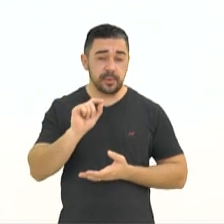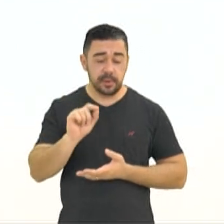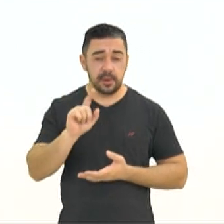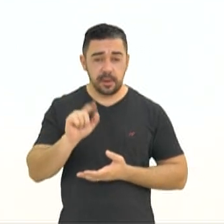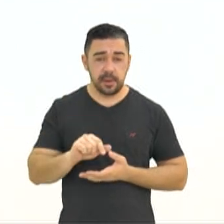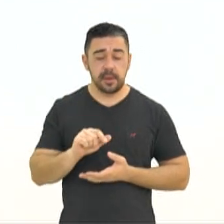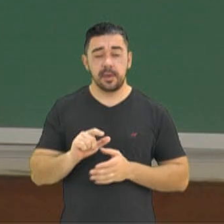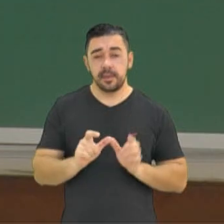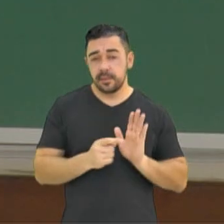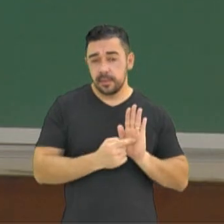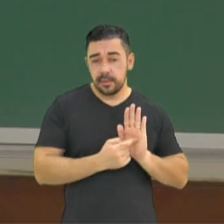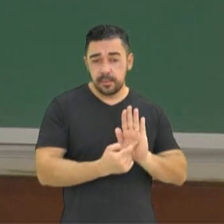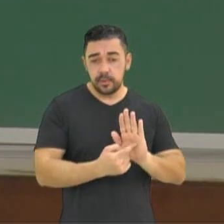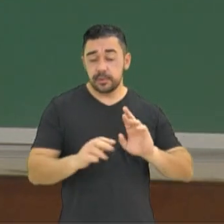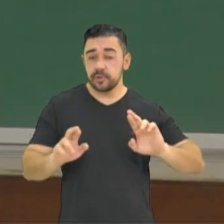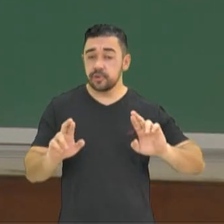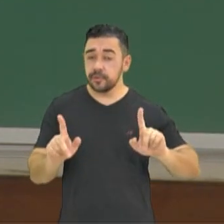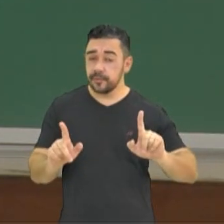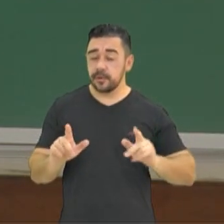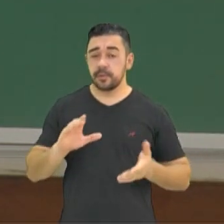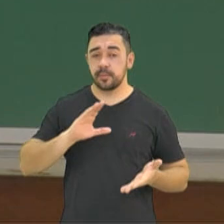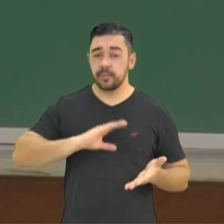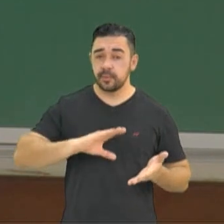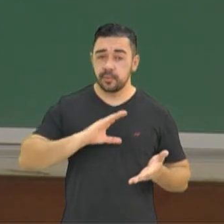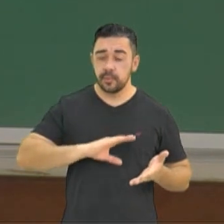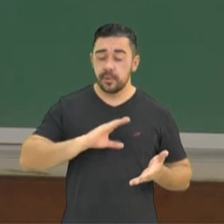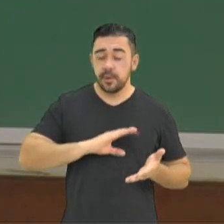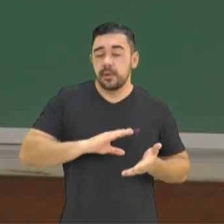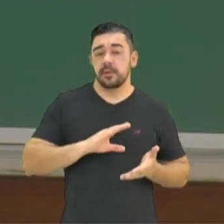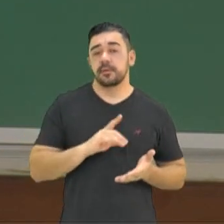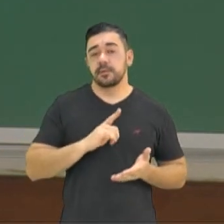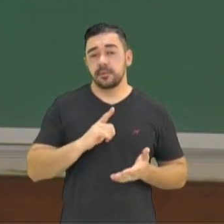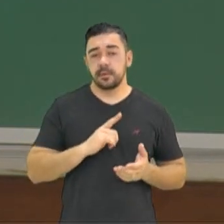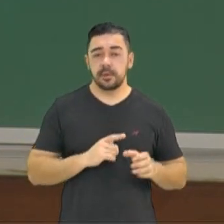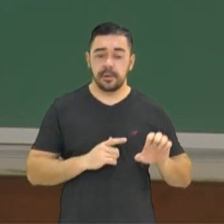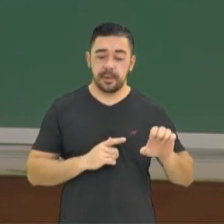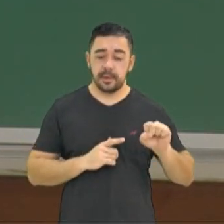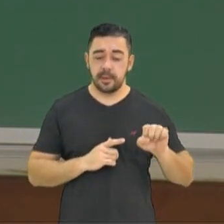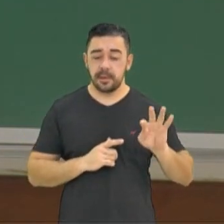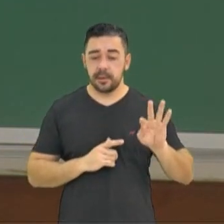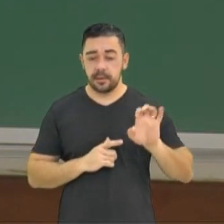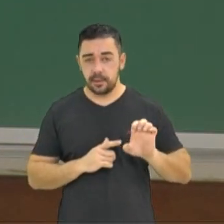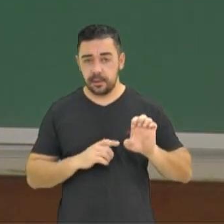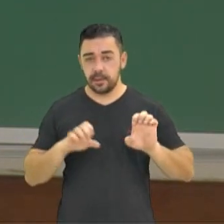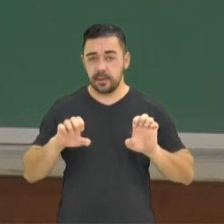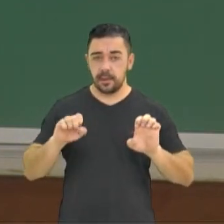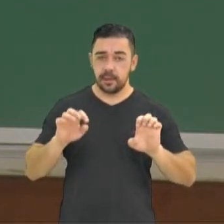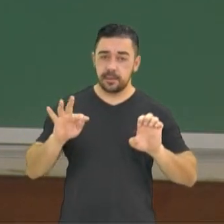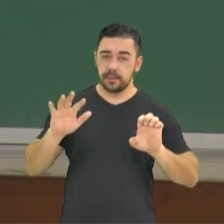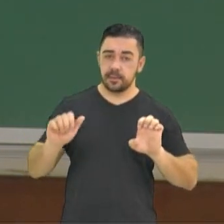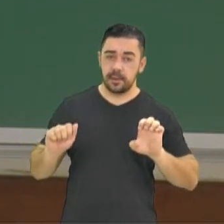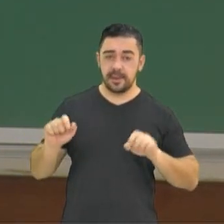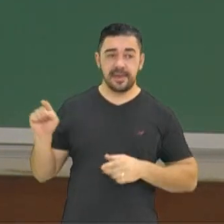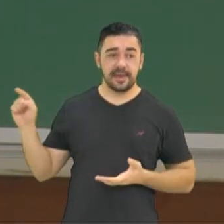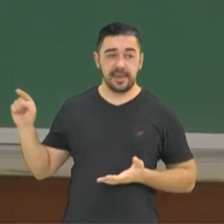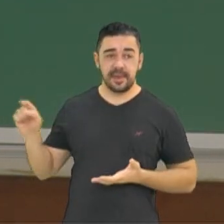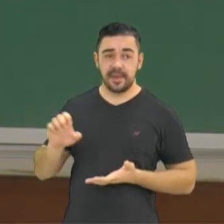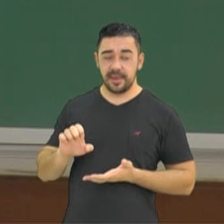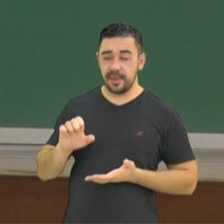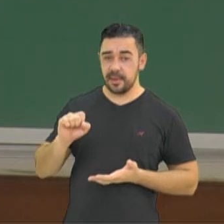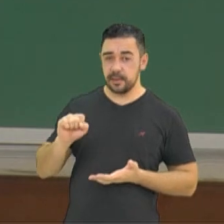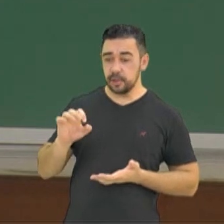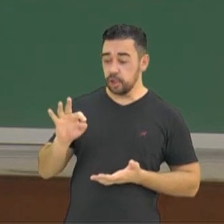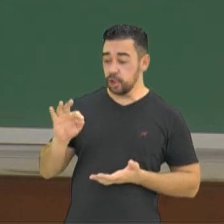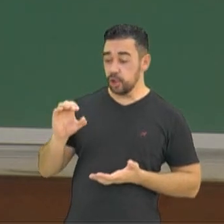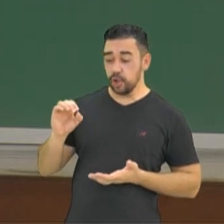que diferente do português, que nós temos o este e o esta, aqui nós temos o estos, Em vez